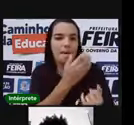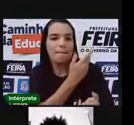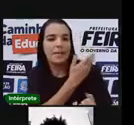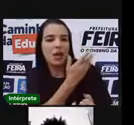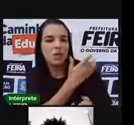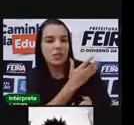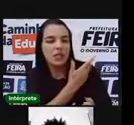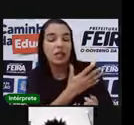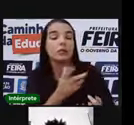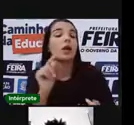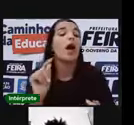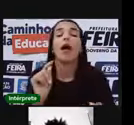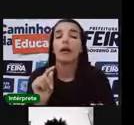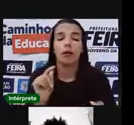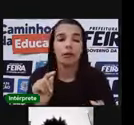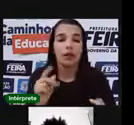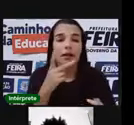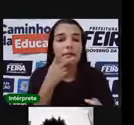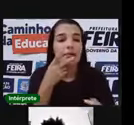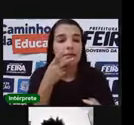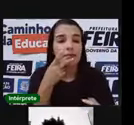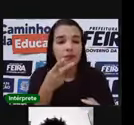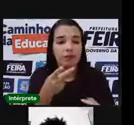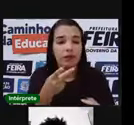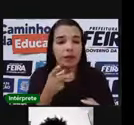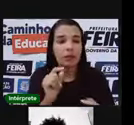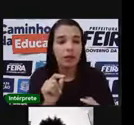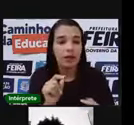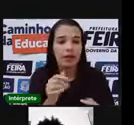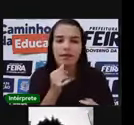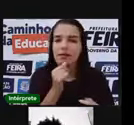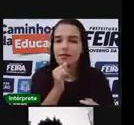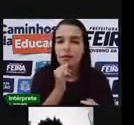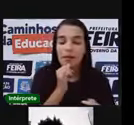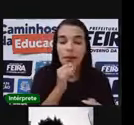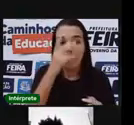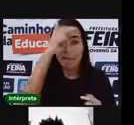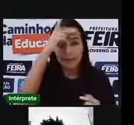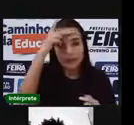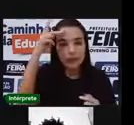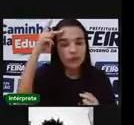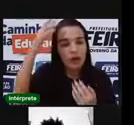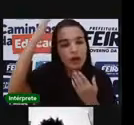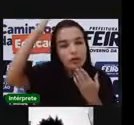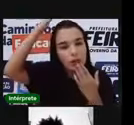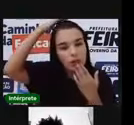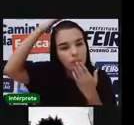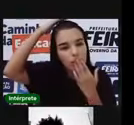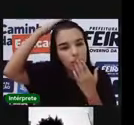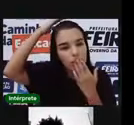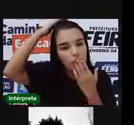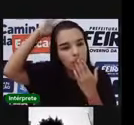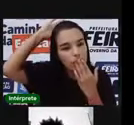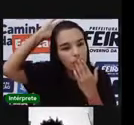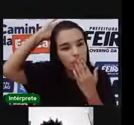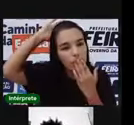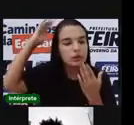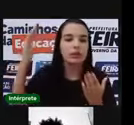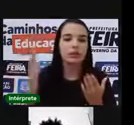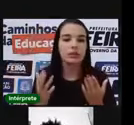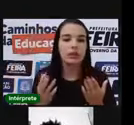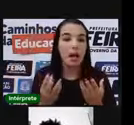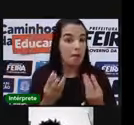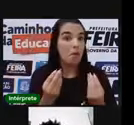indígena. A pessoa indígena, o homem, a mulher, a criança indígena, não é bem diferente da gente?